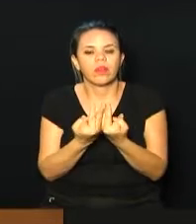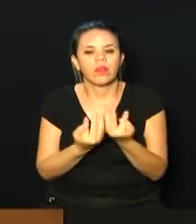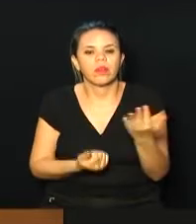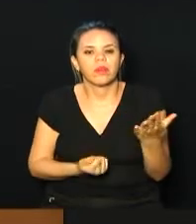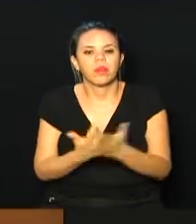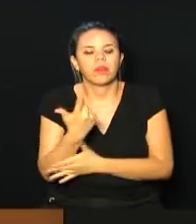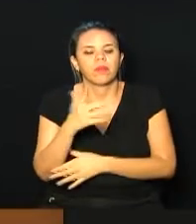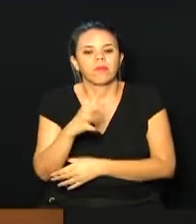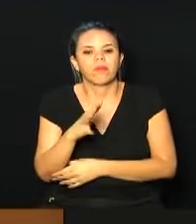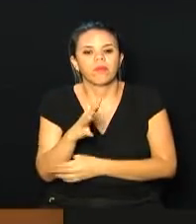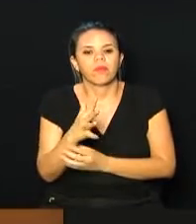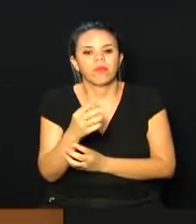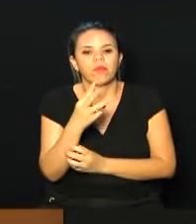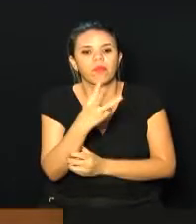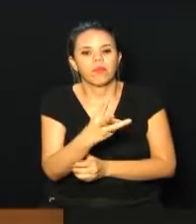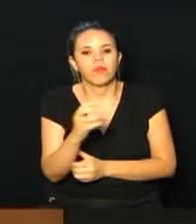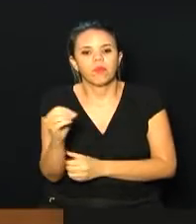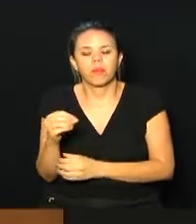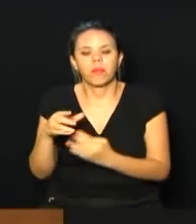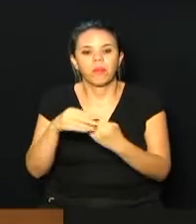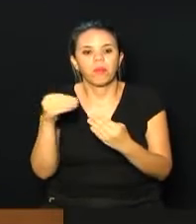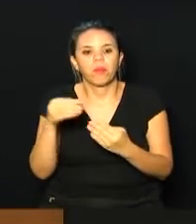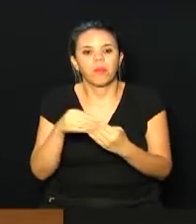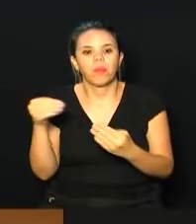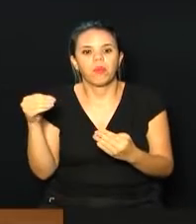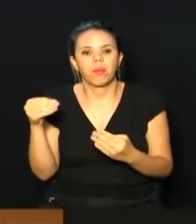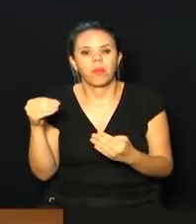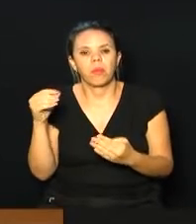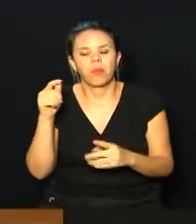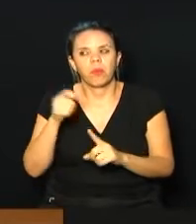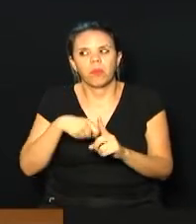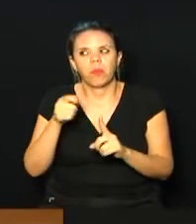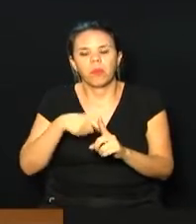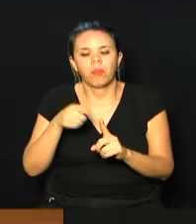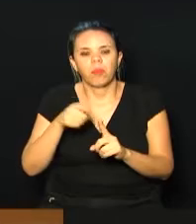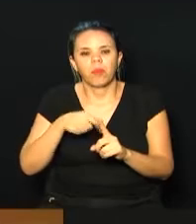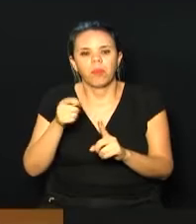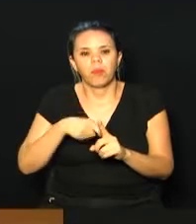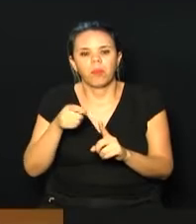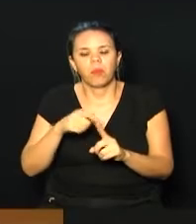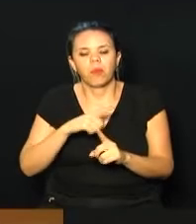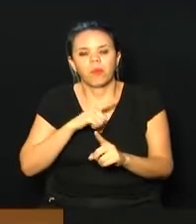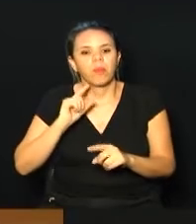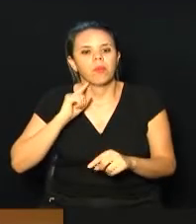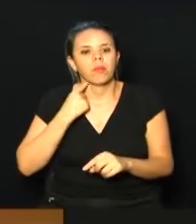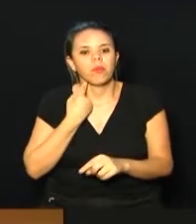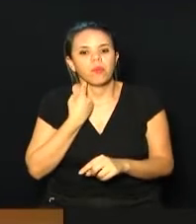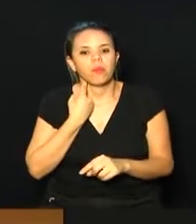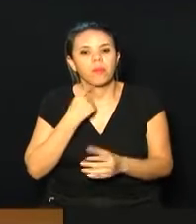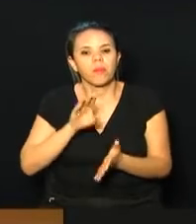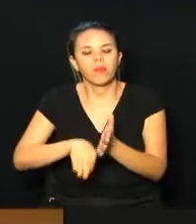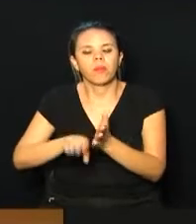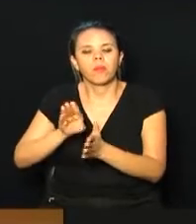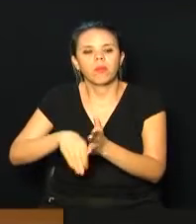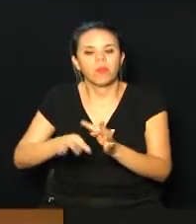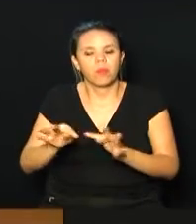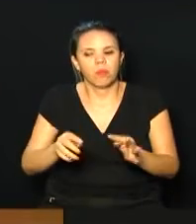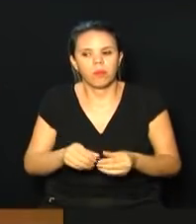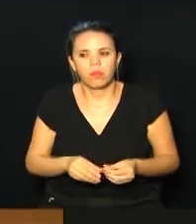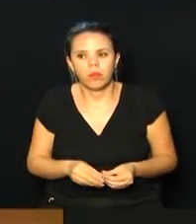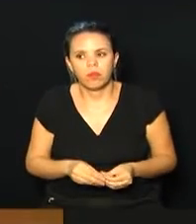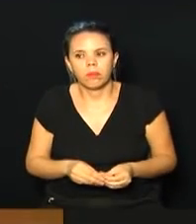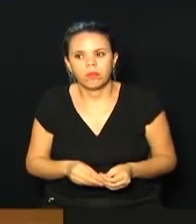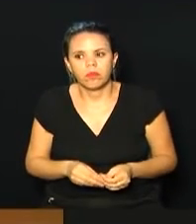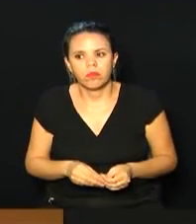em média, $300 por mês para ter o seu lixo retirado e tratado,